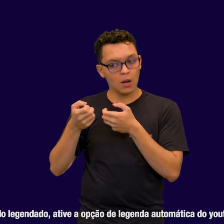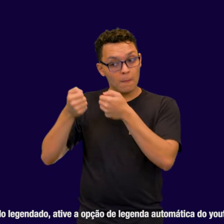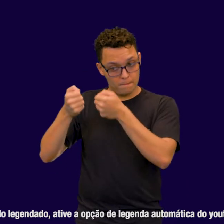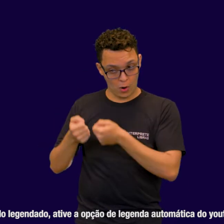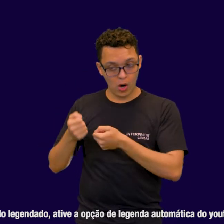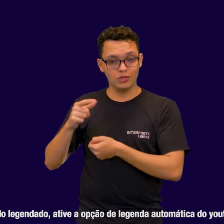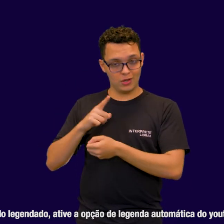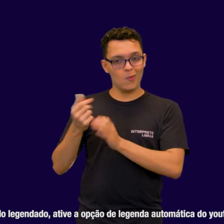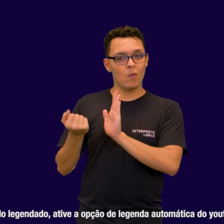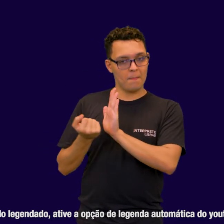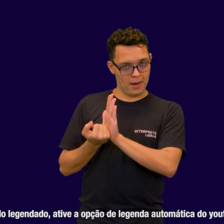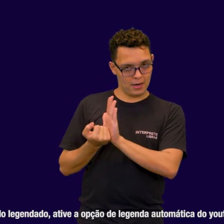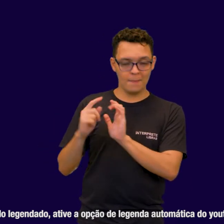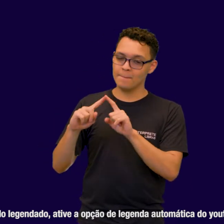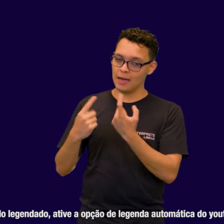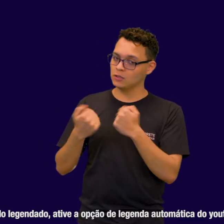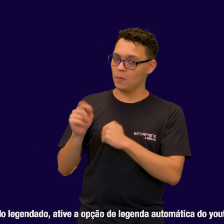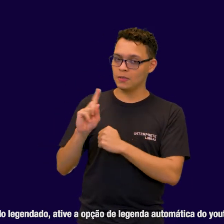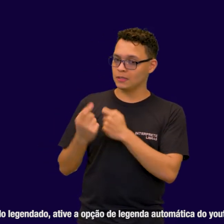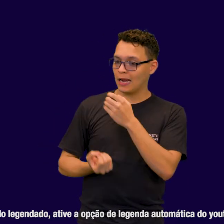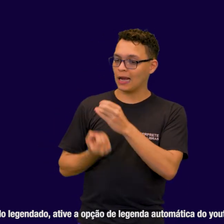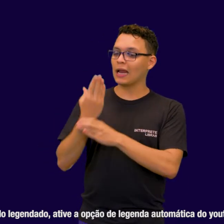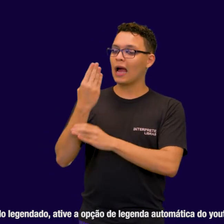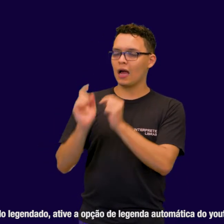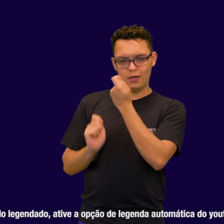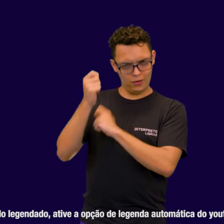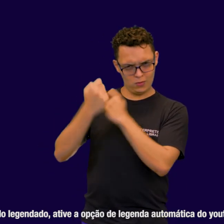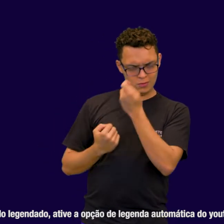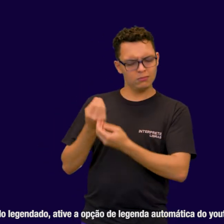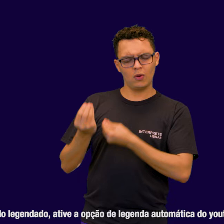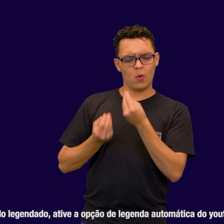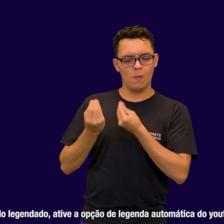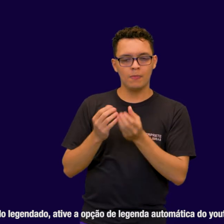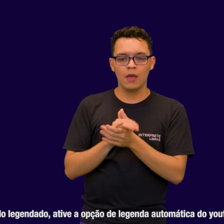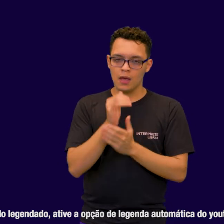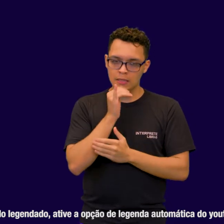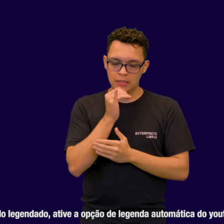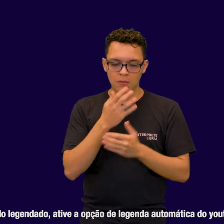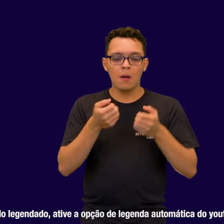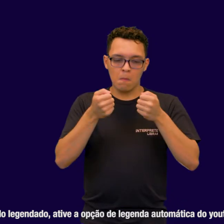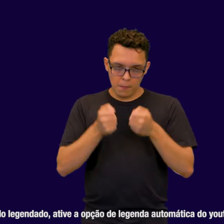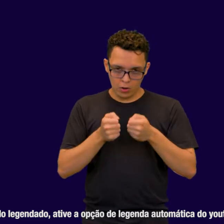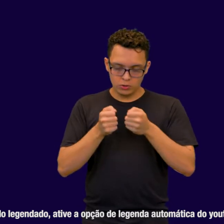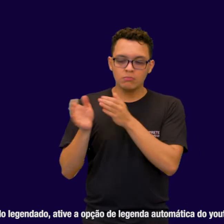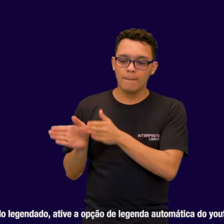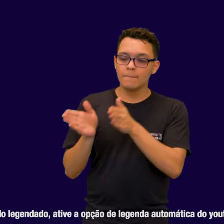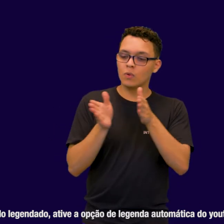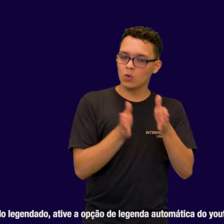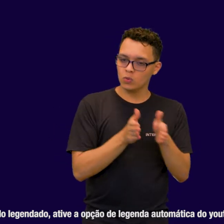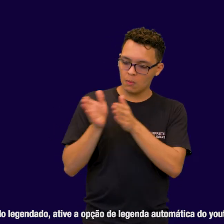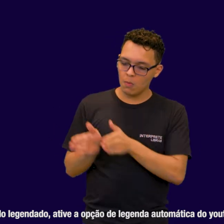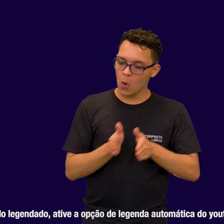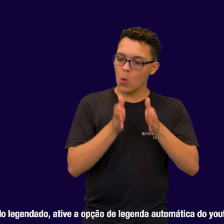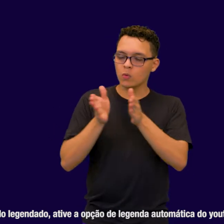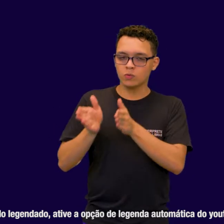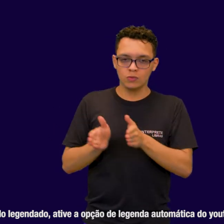sem ter a cervejaria. Como assim? Elas podem ter a sua marca de cerveja, elas podem produzir a sua própria cerveja, mas elas não precisam ter